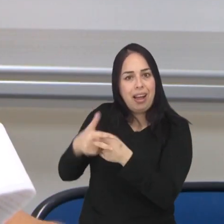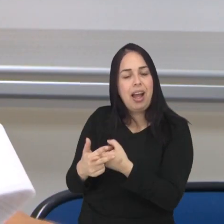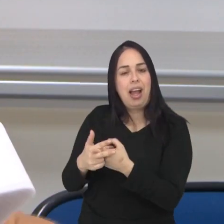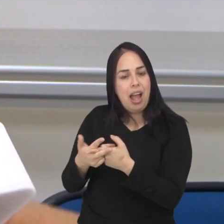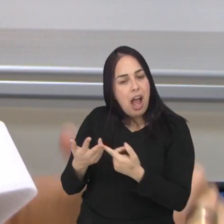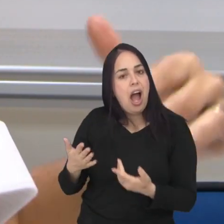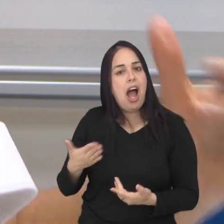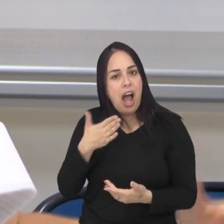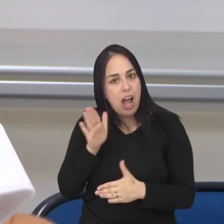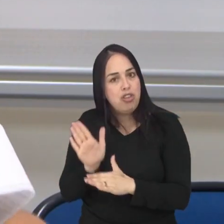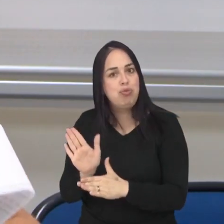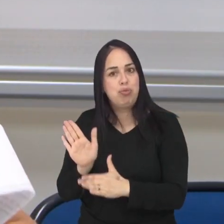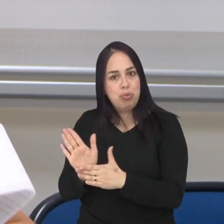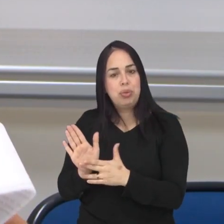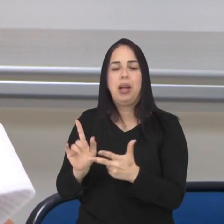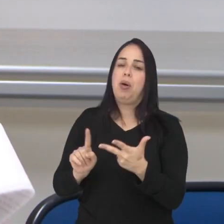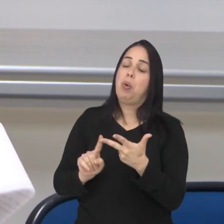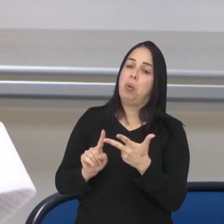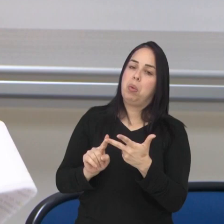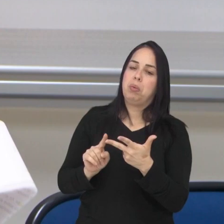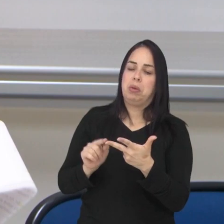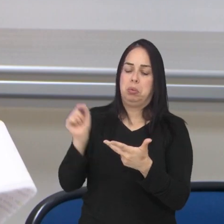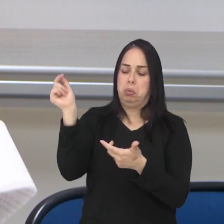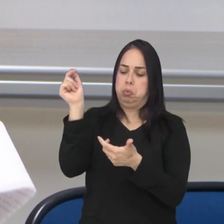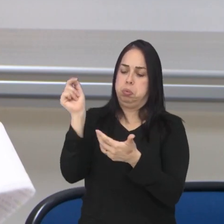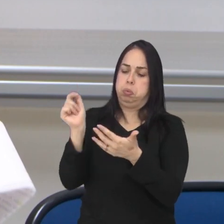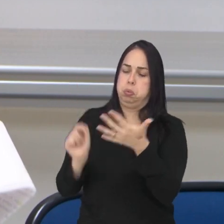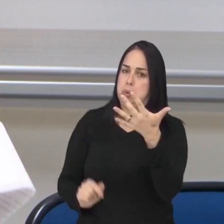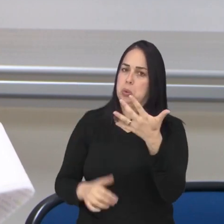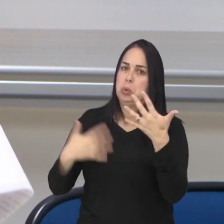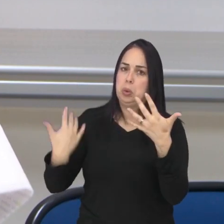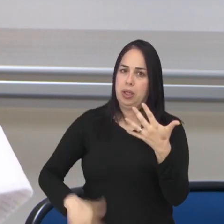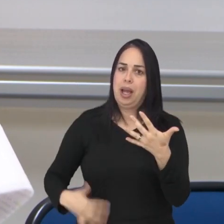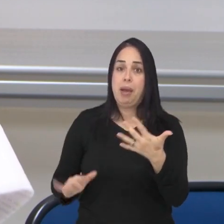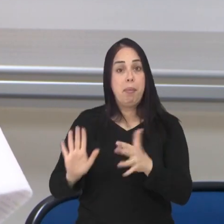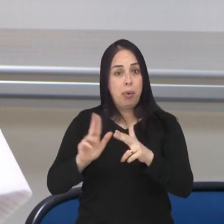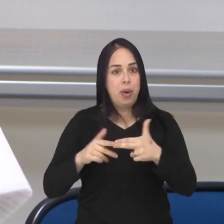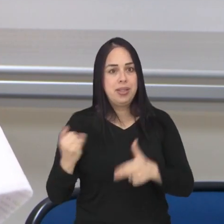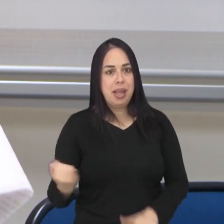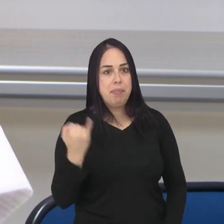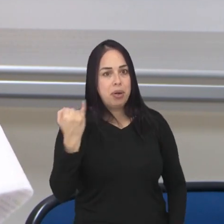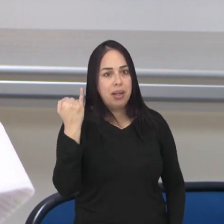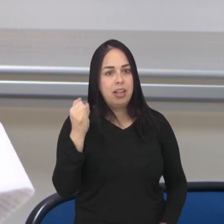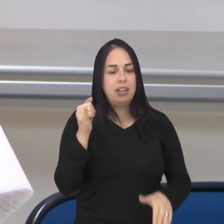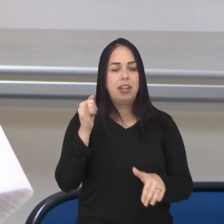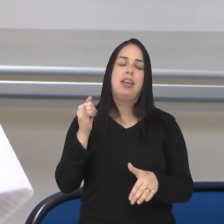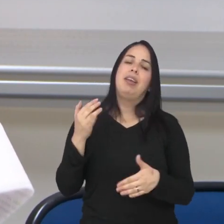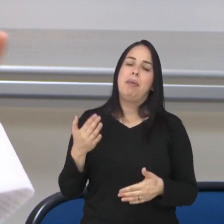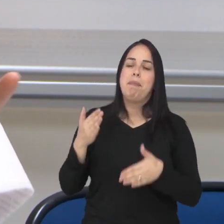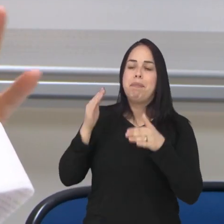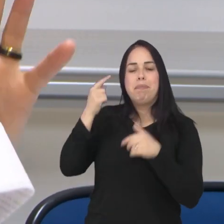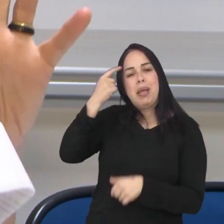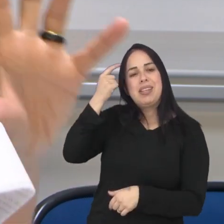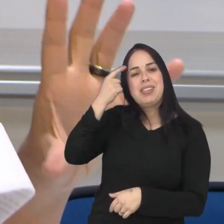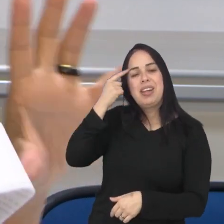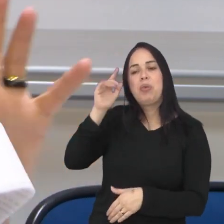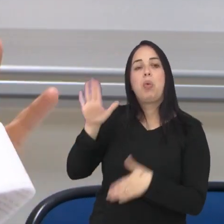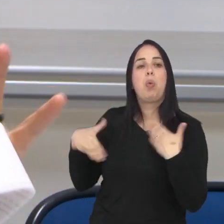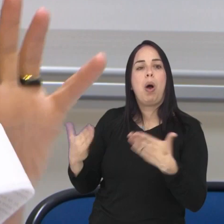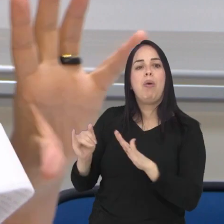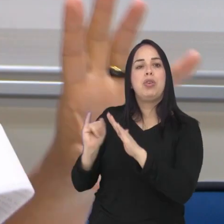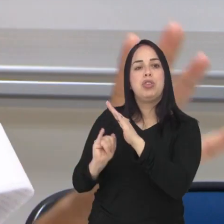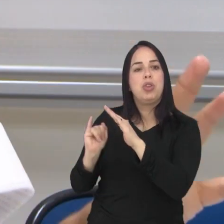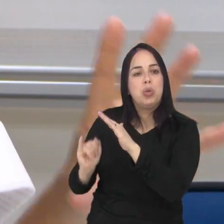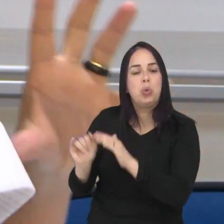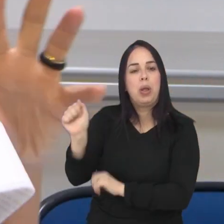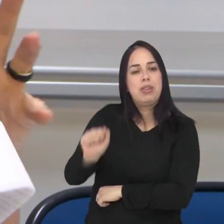manutenção, né, do espaço ou até mesmo de atividades que elas propõem. Então, são várias. É sempre muito importante que a gente olhe para a instituição